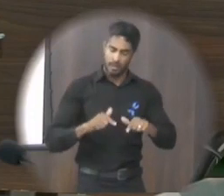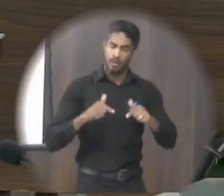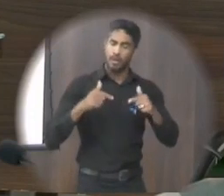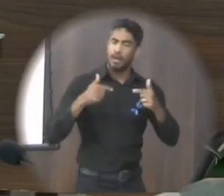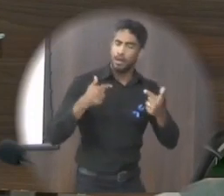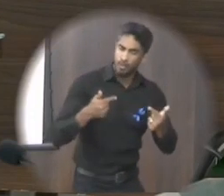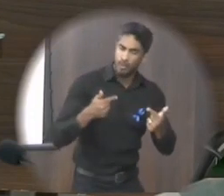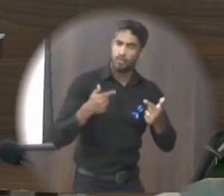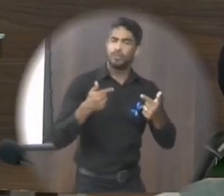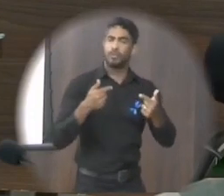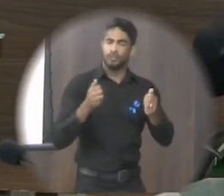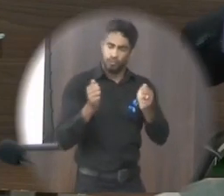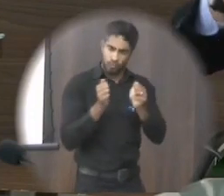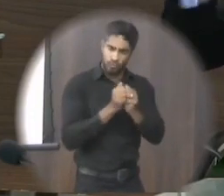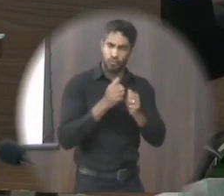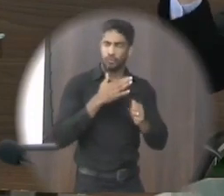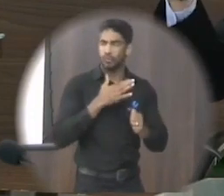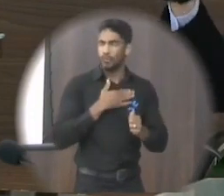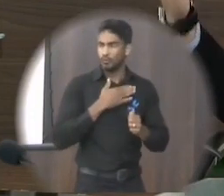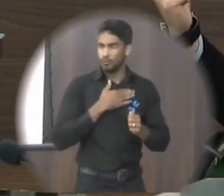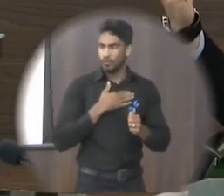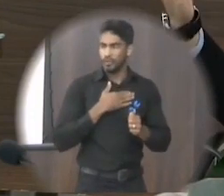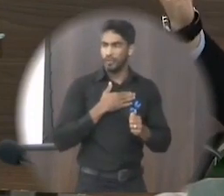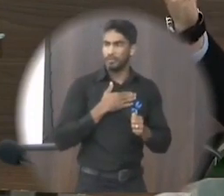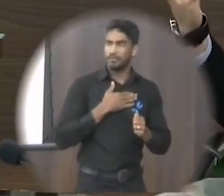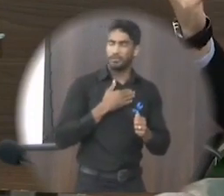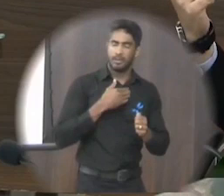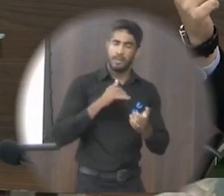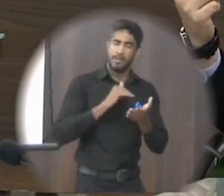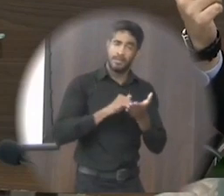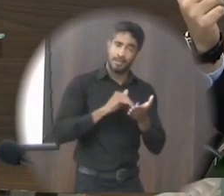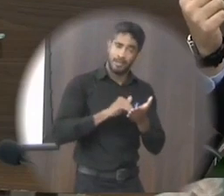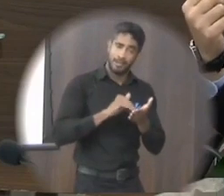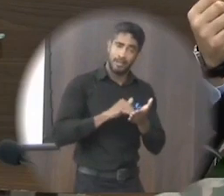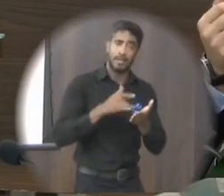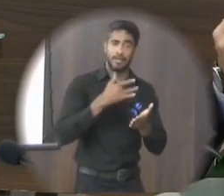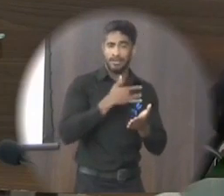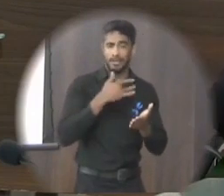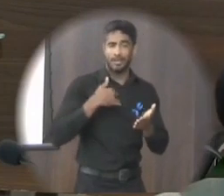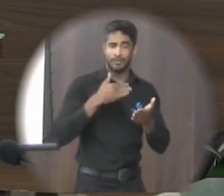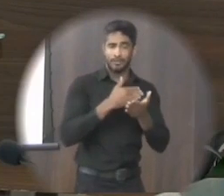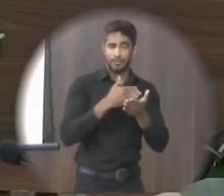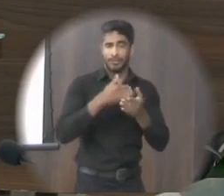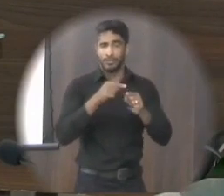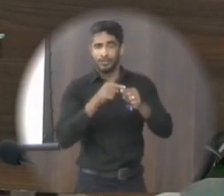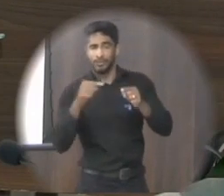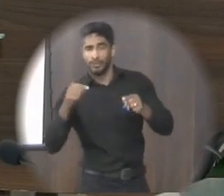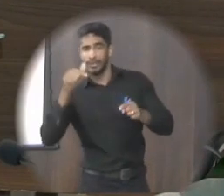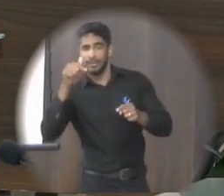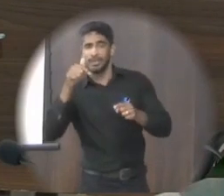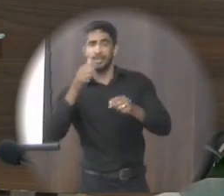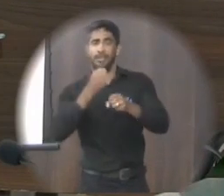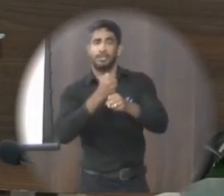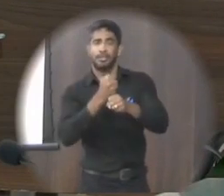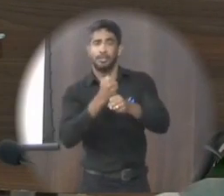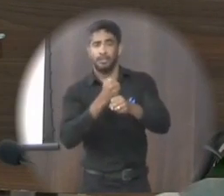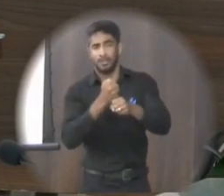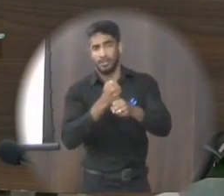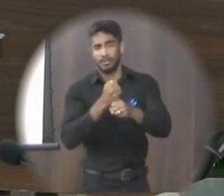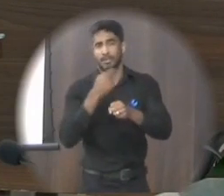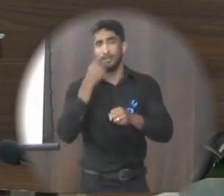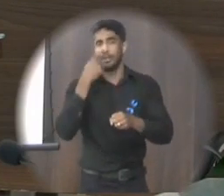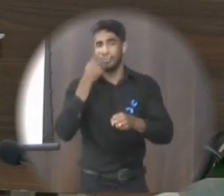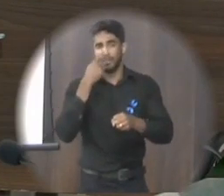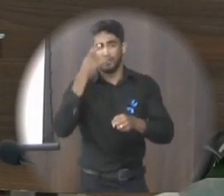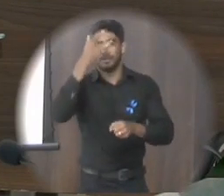que eu trouxe comigo quando eu estava lá na Secretaria de Saúde durante 7 anos. Eu, como eu falo para